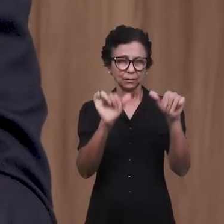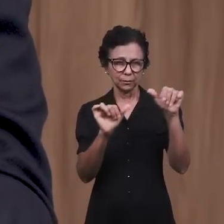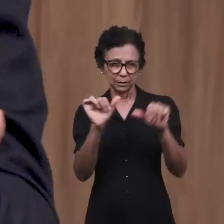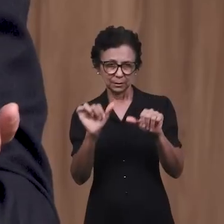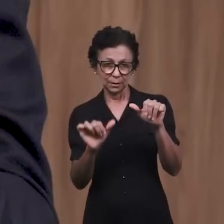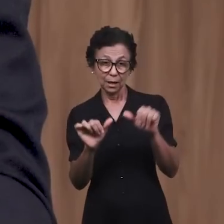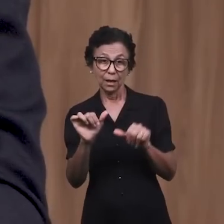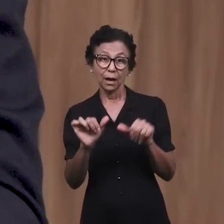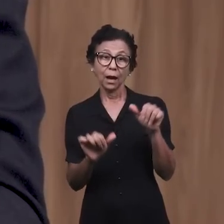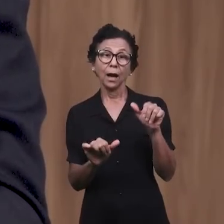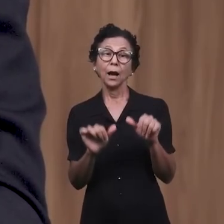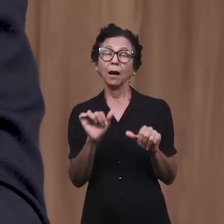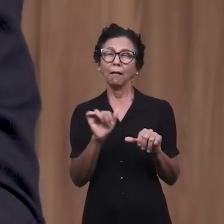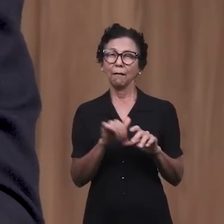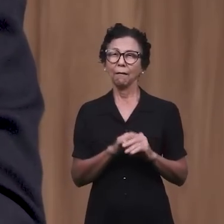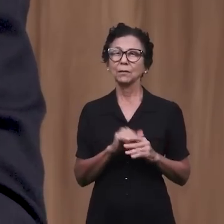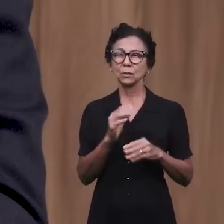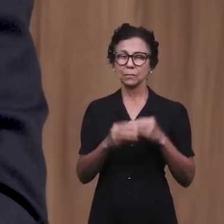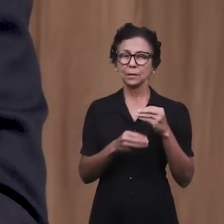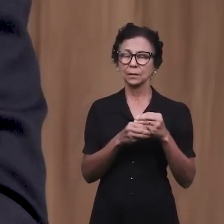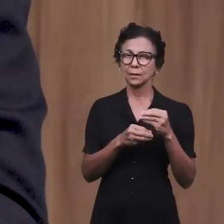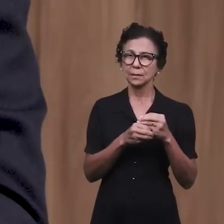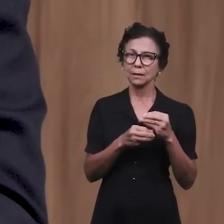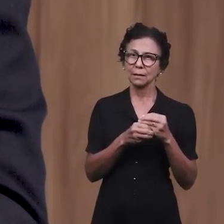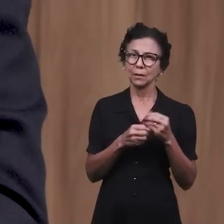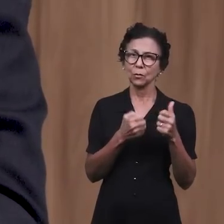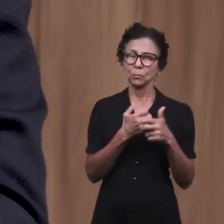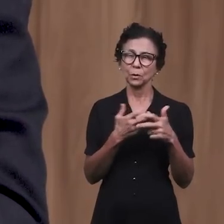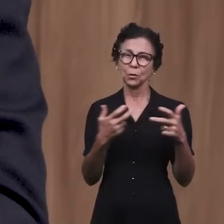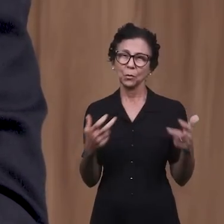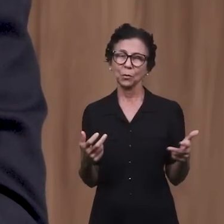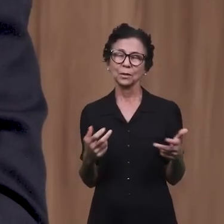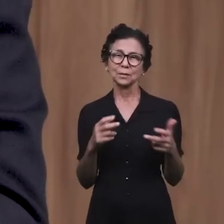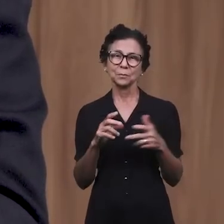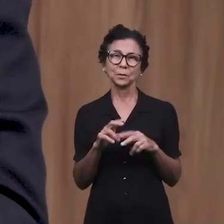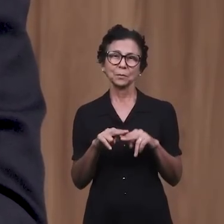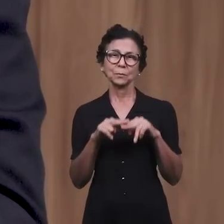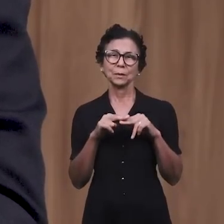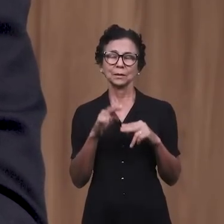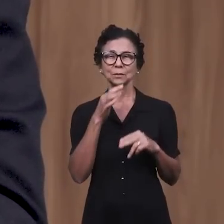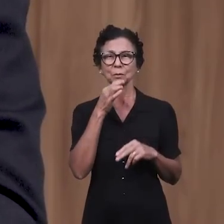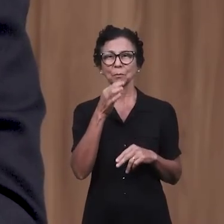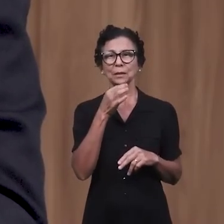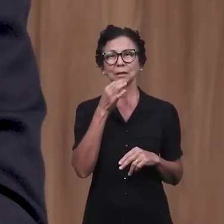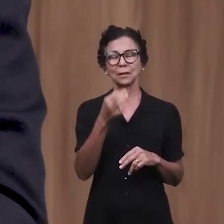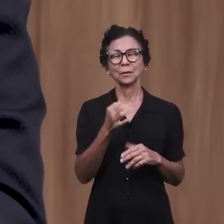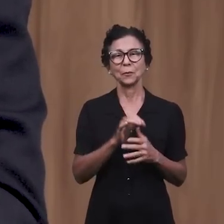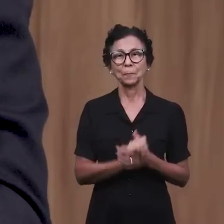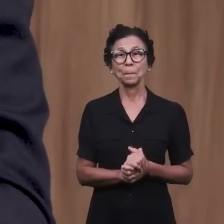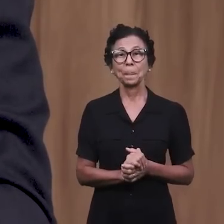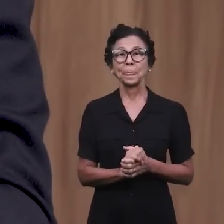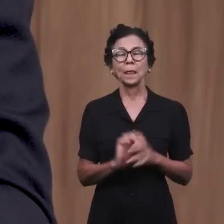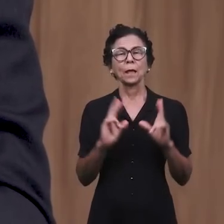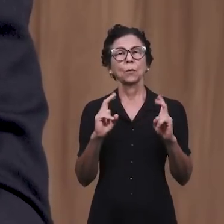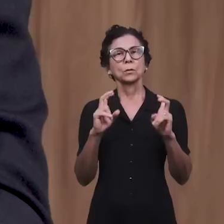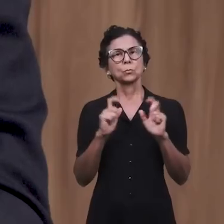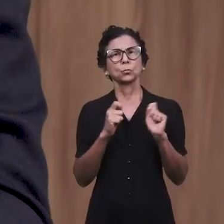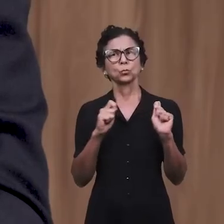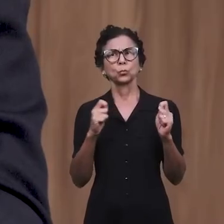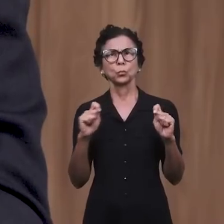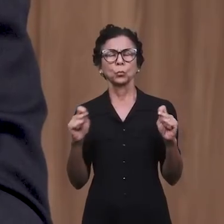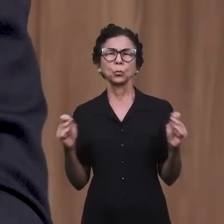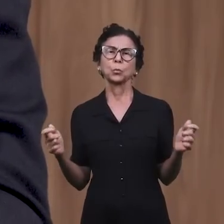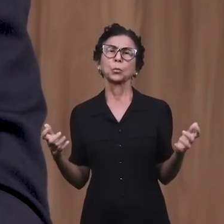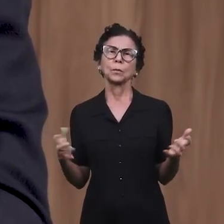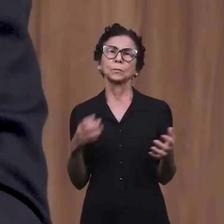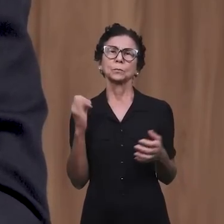nem tínhamos planejado, mas pela sua sugestão nós sempre aperfeiçoamos o assunto, que é um assunto muito vasto, é um assunto muito extenso e é